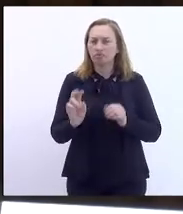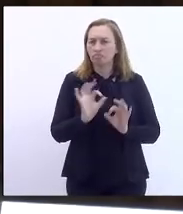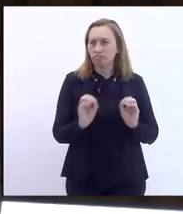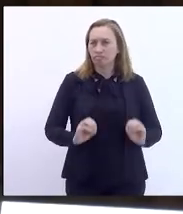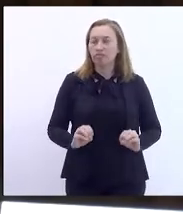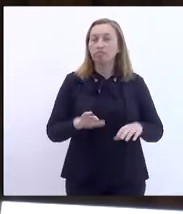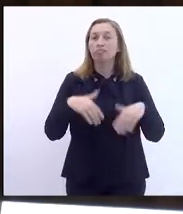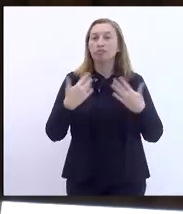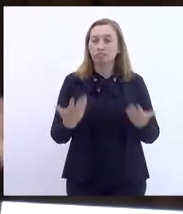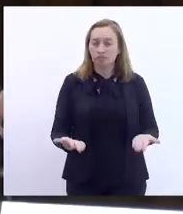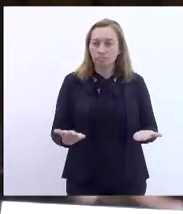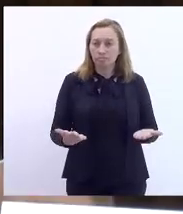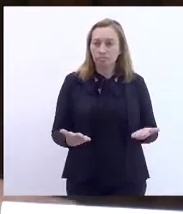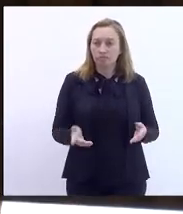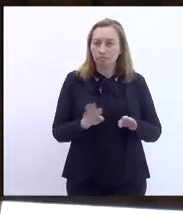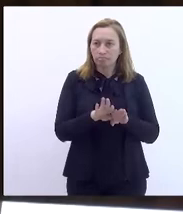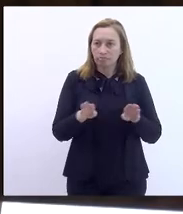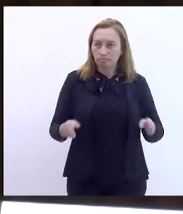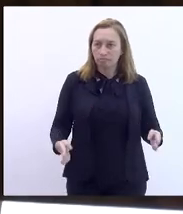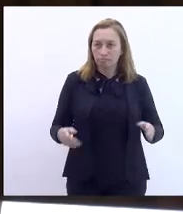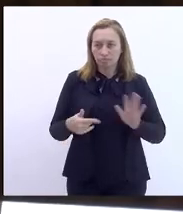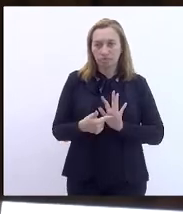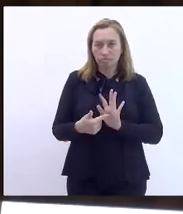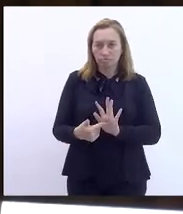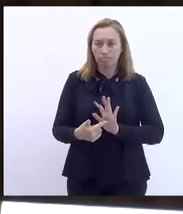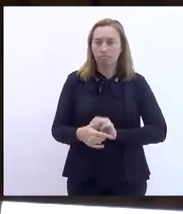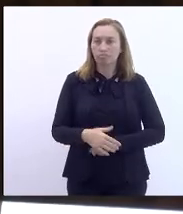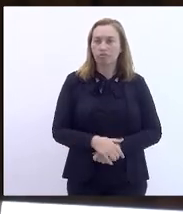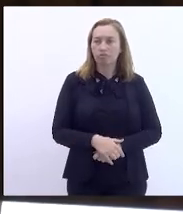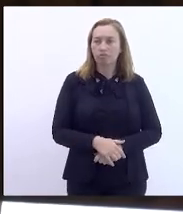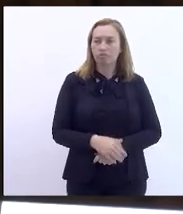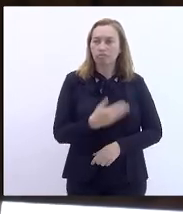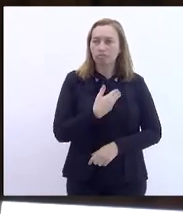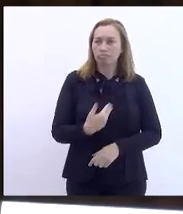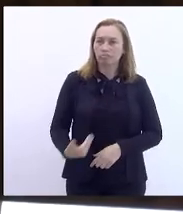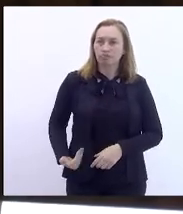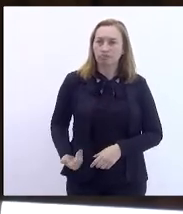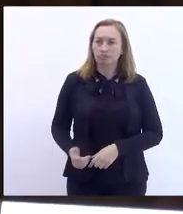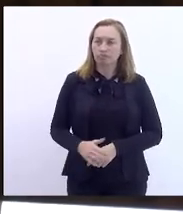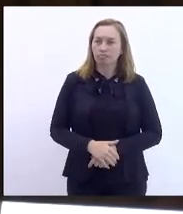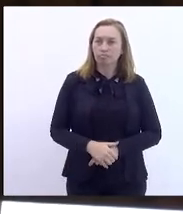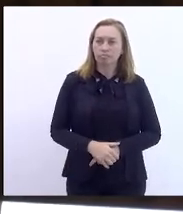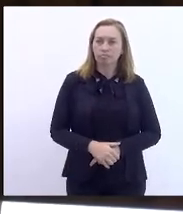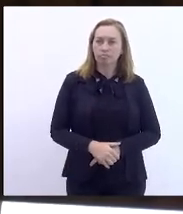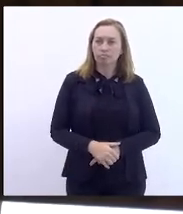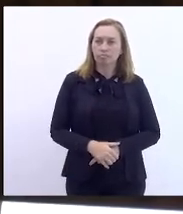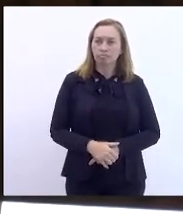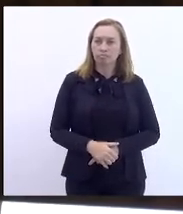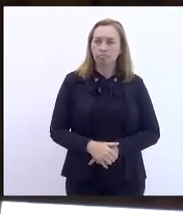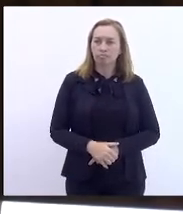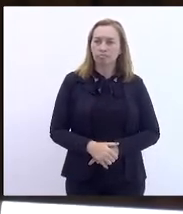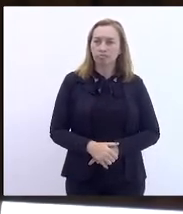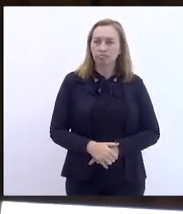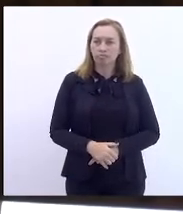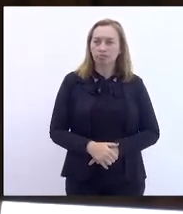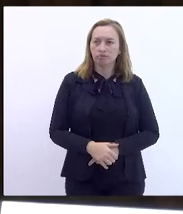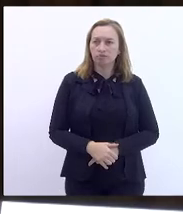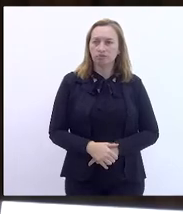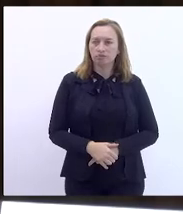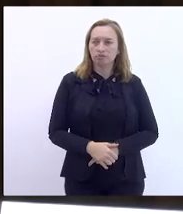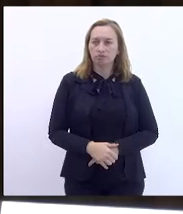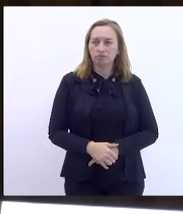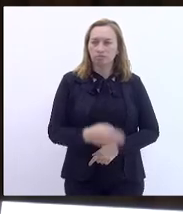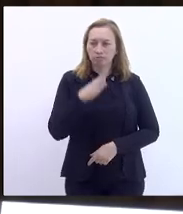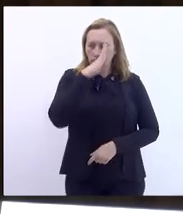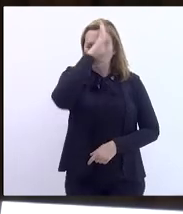então como essa mesa que demonstra que esse EA sua lógica o